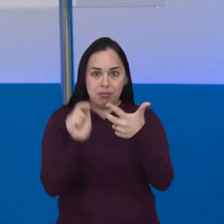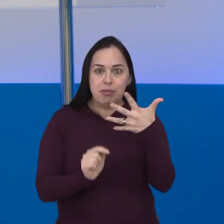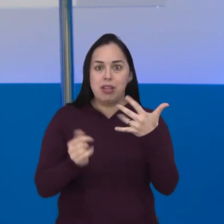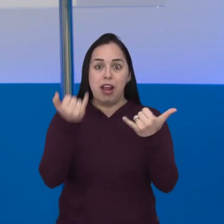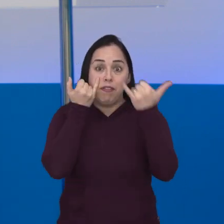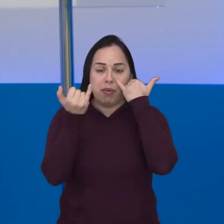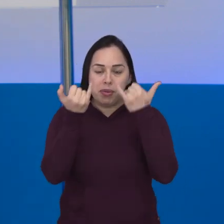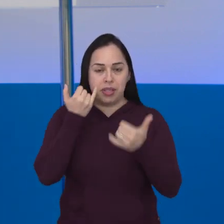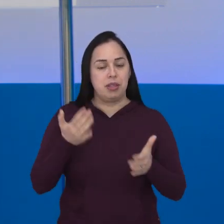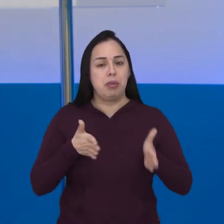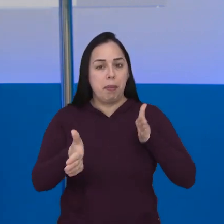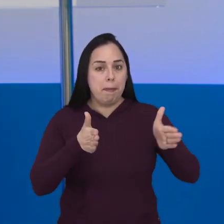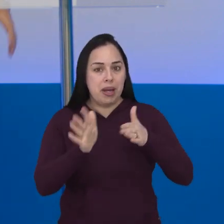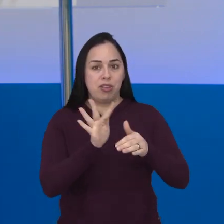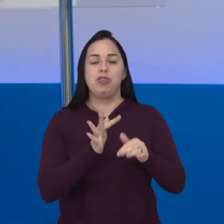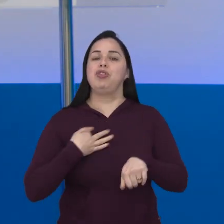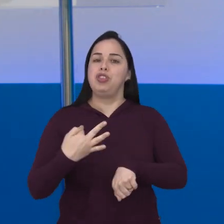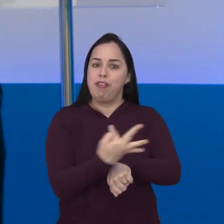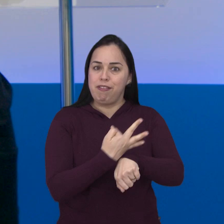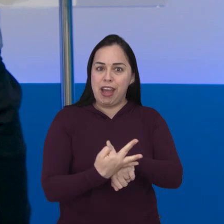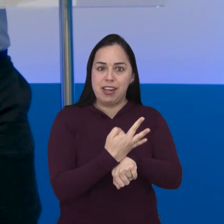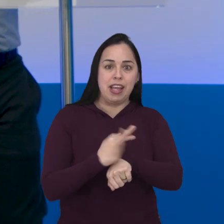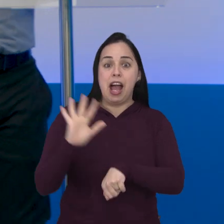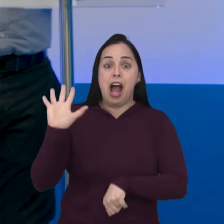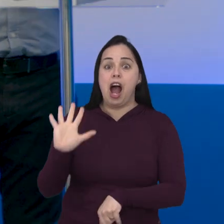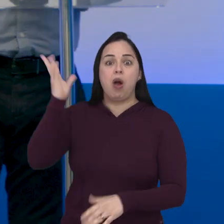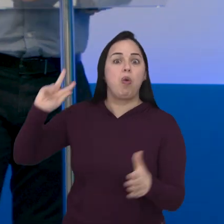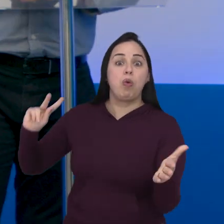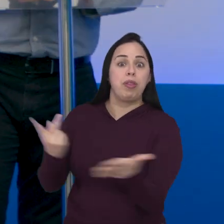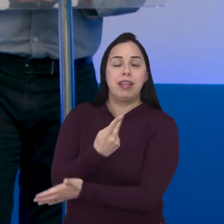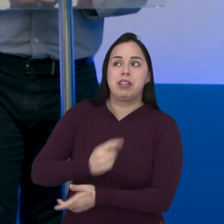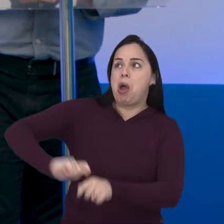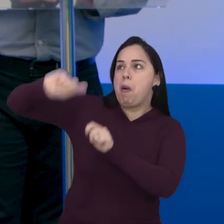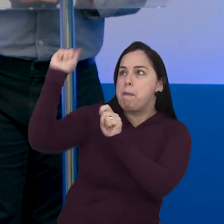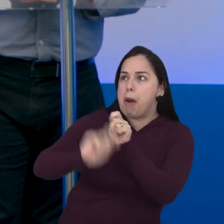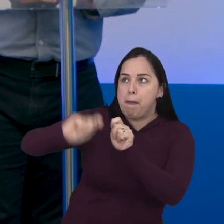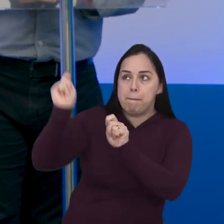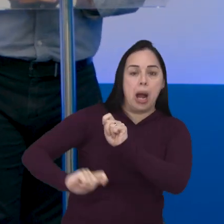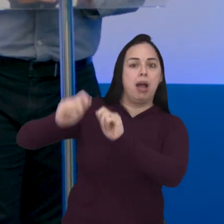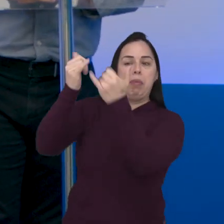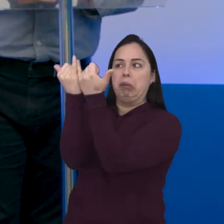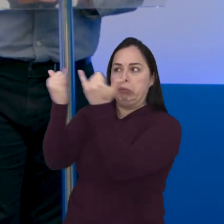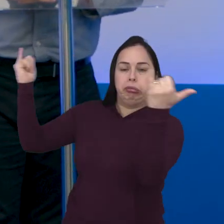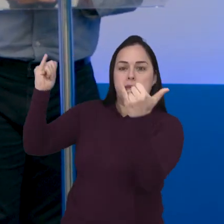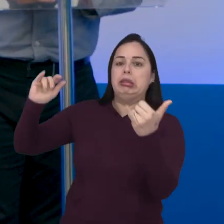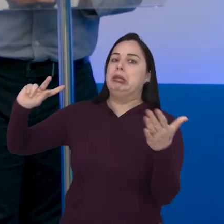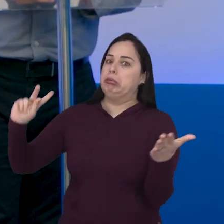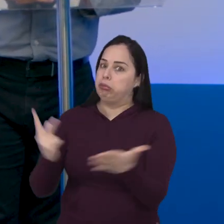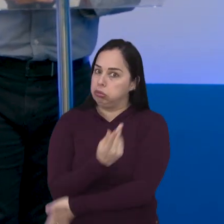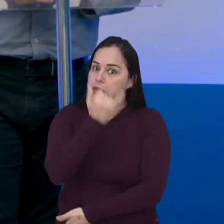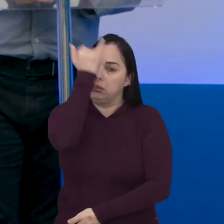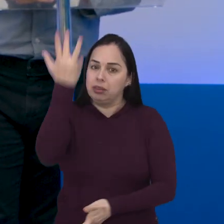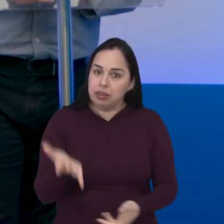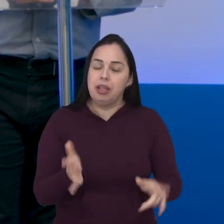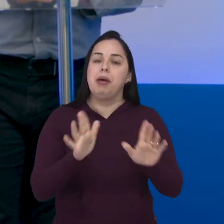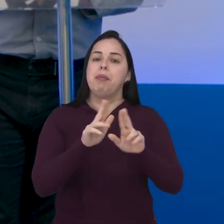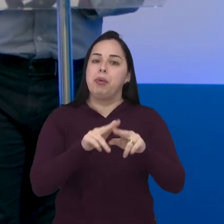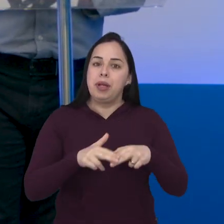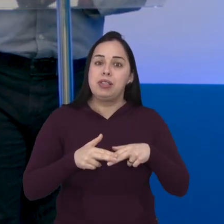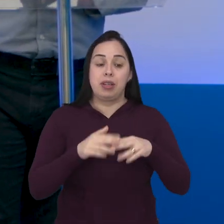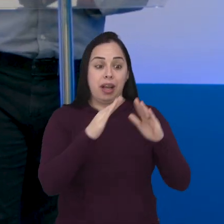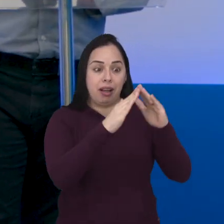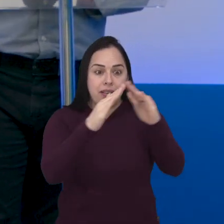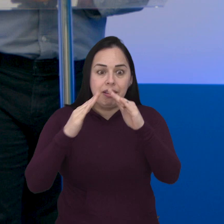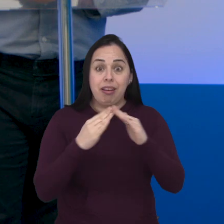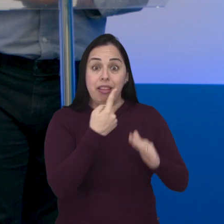notícias? Olha só, época de férias aumentam as ocorrências de acidentes com pipas na fiação. Só neste primeiro semestre, mais de